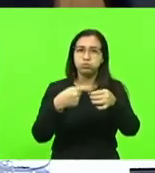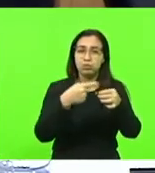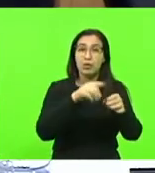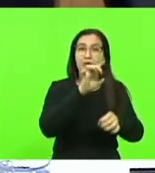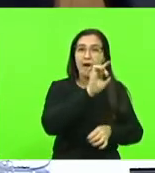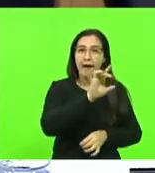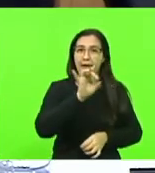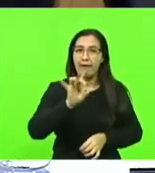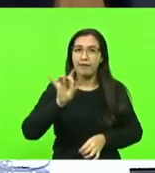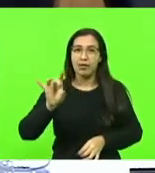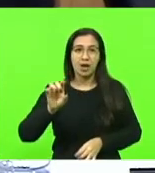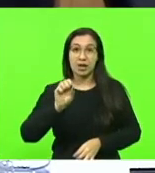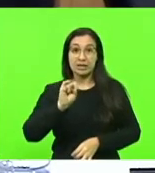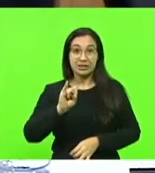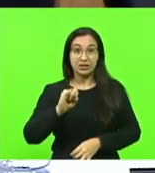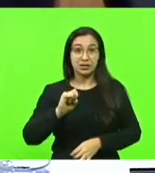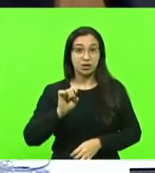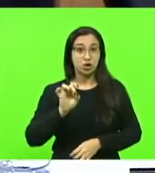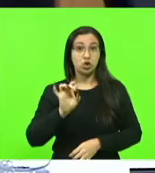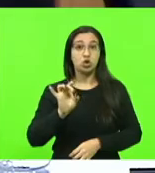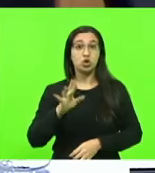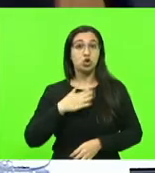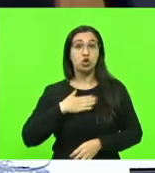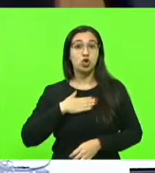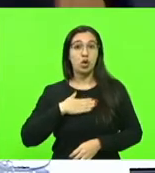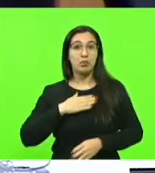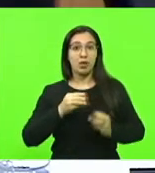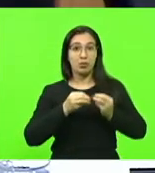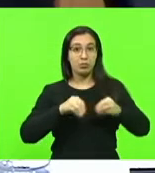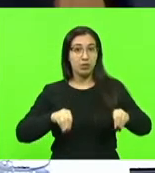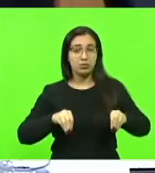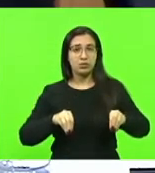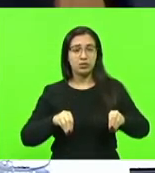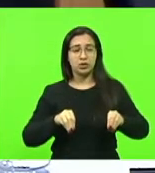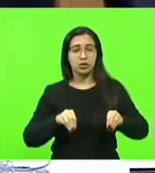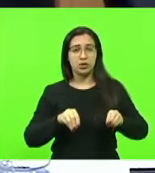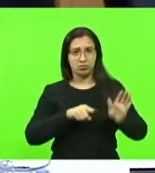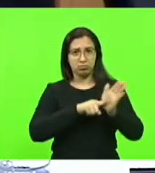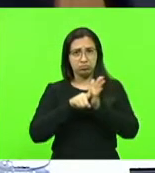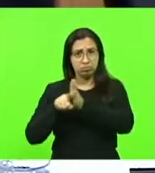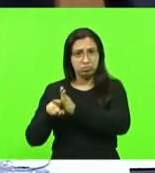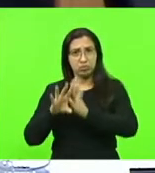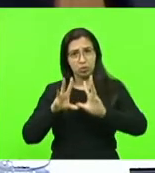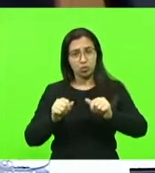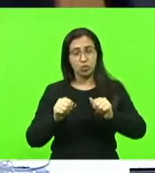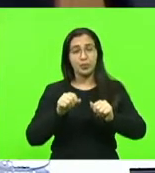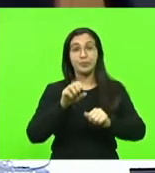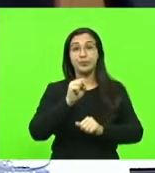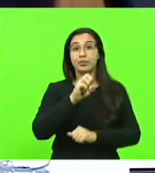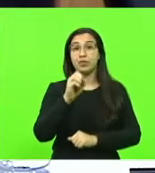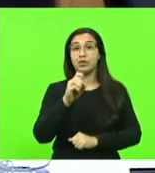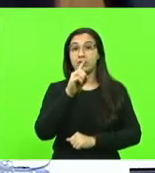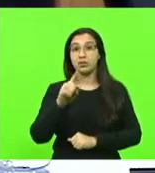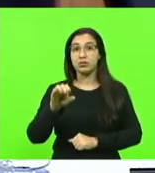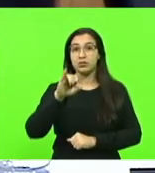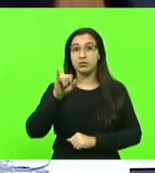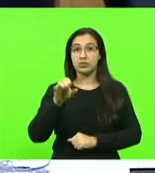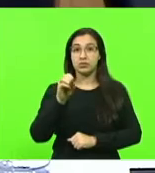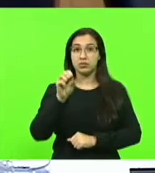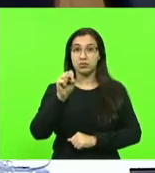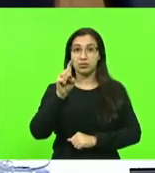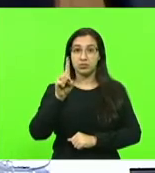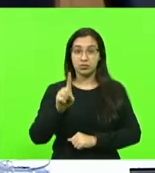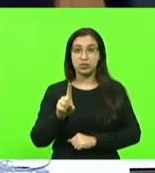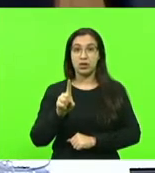era eu, somente eu, que estava sendo prejudicado, em São José do Cerrito, apenas a minha